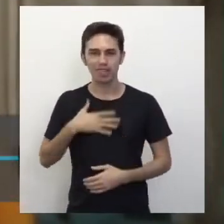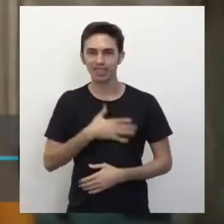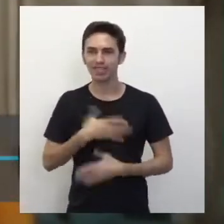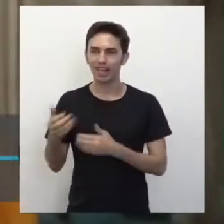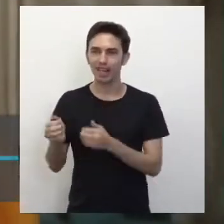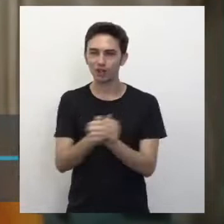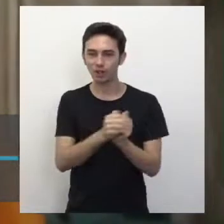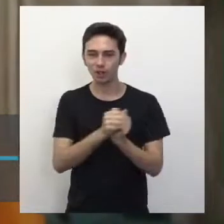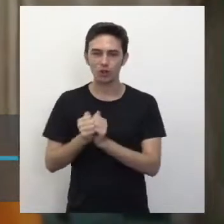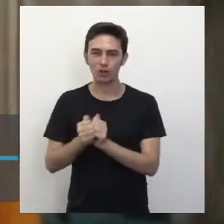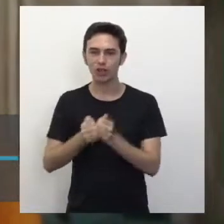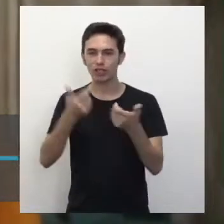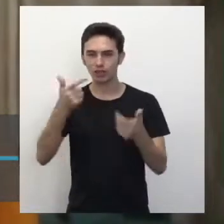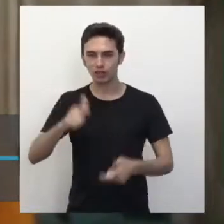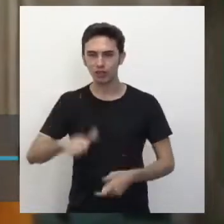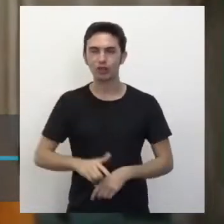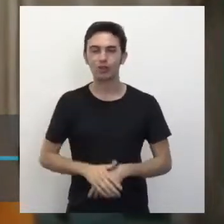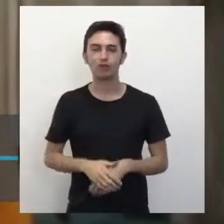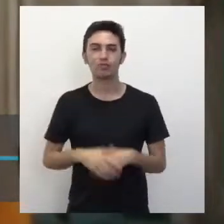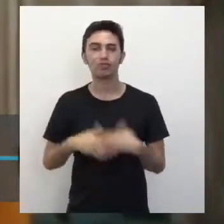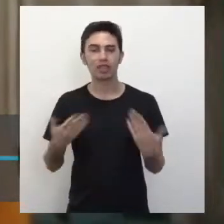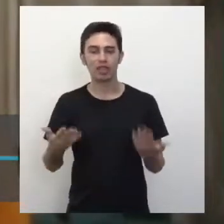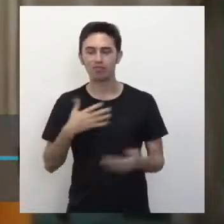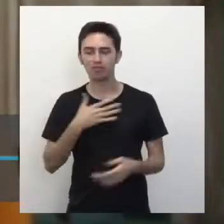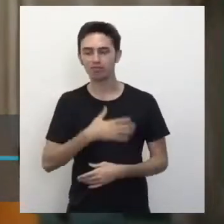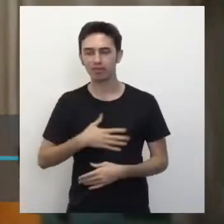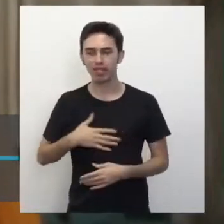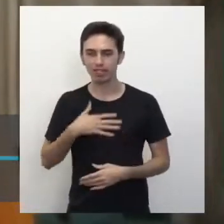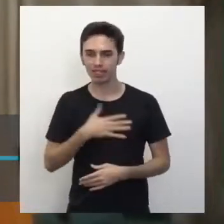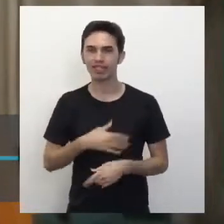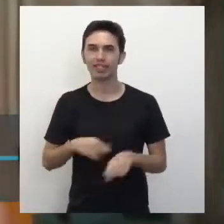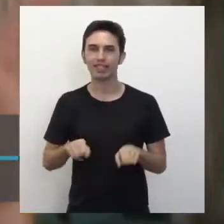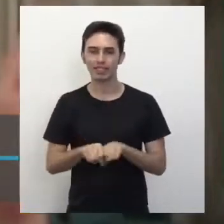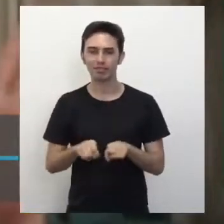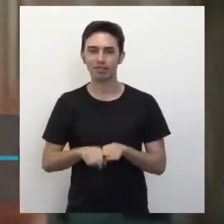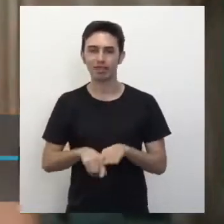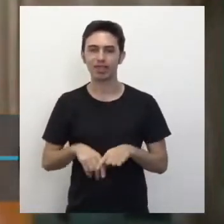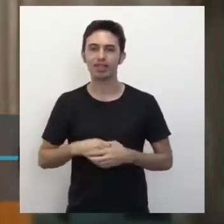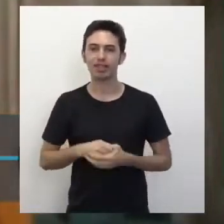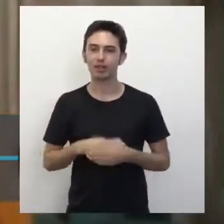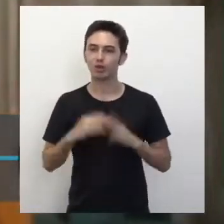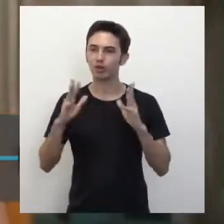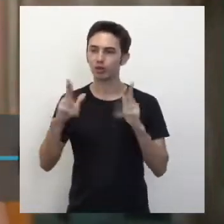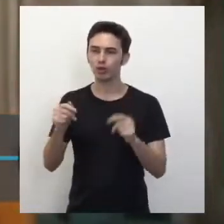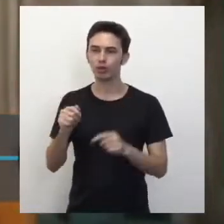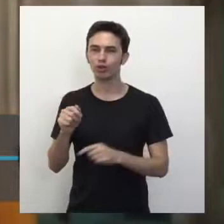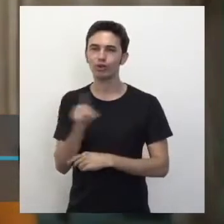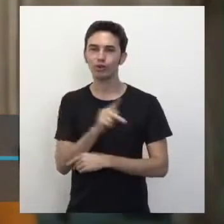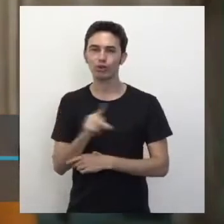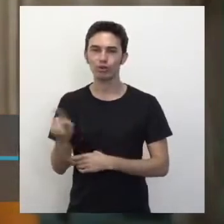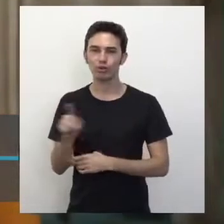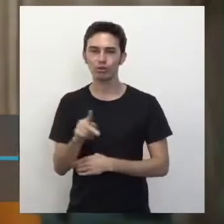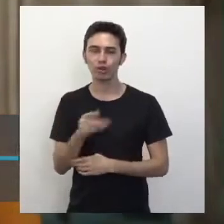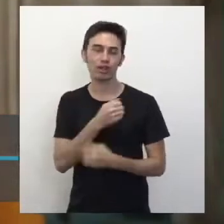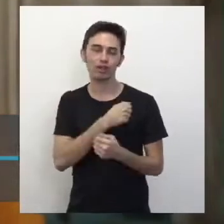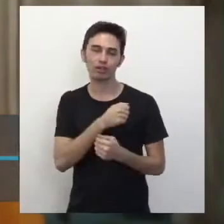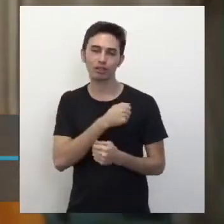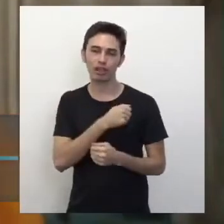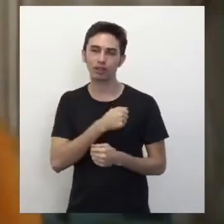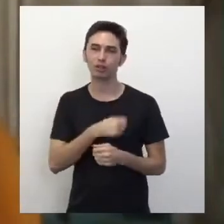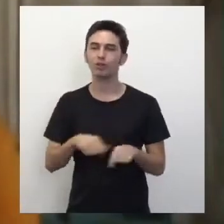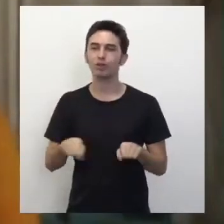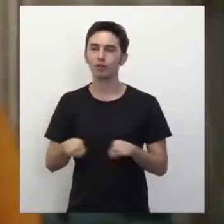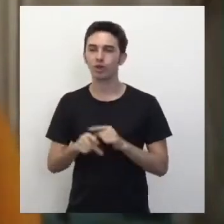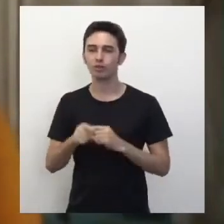com você de novo. E é um prazer também estar com todos os estudantes, todos os professores do segundo ano do